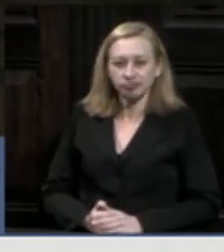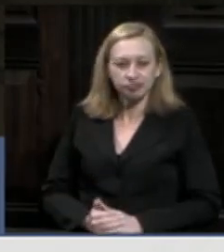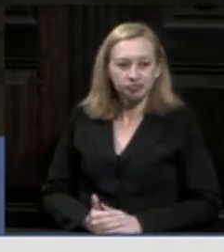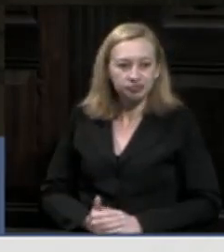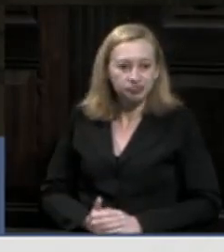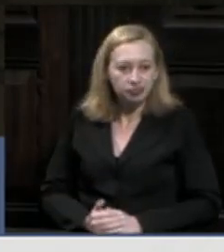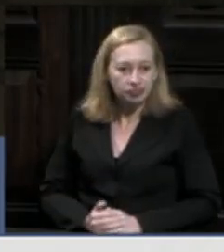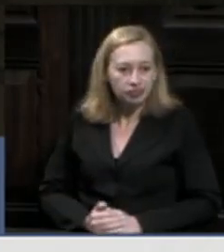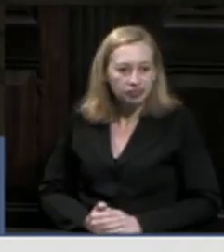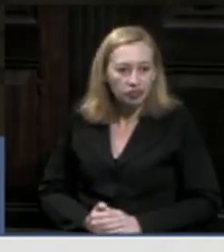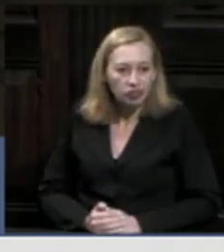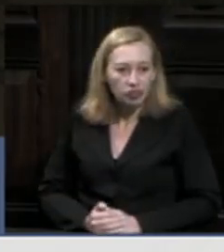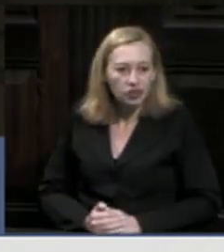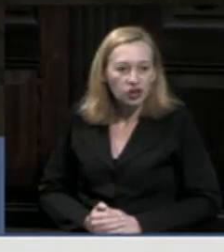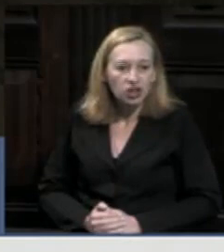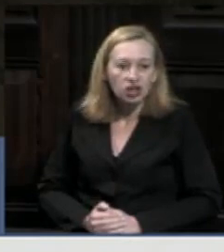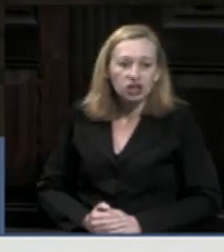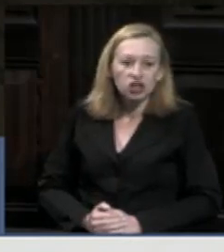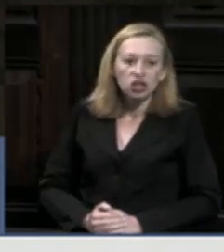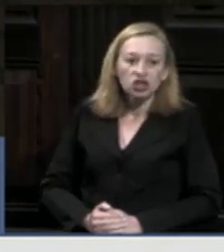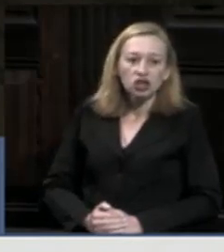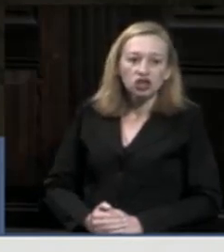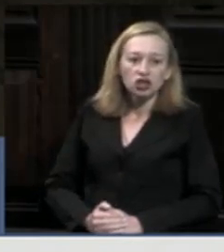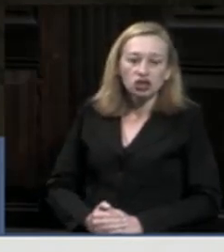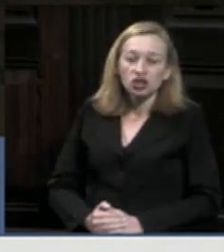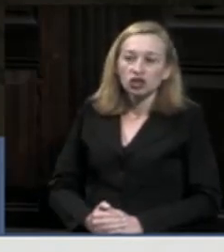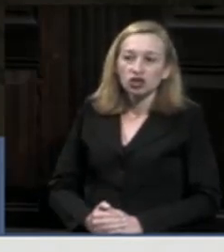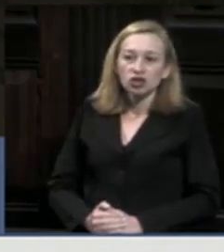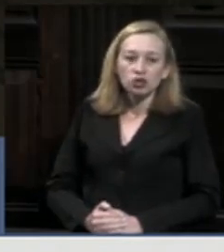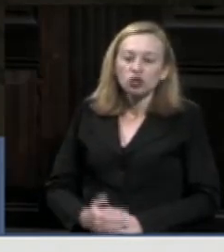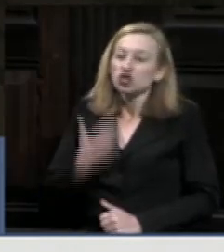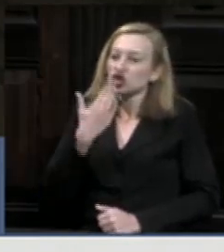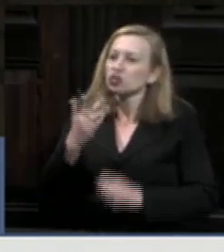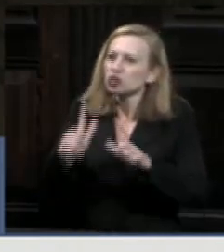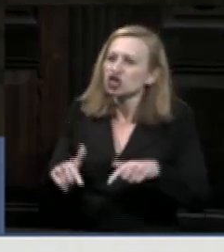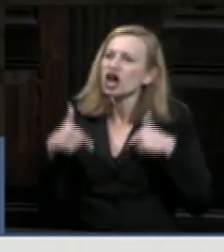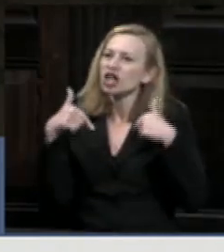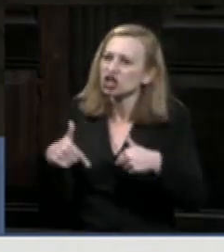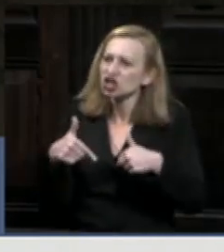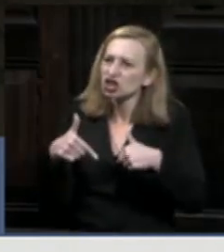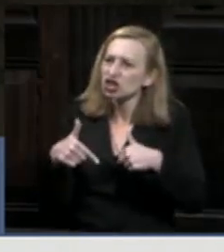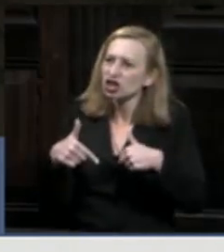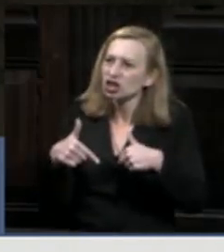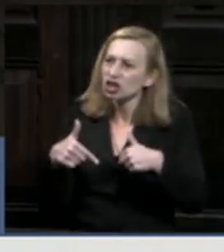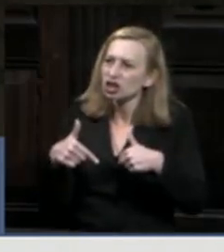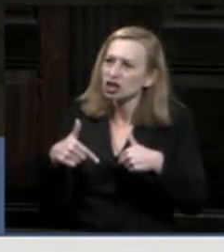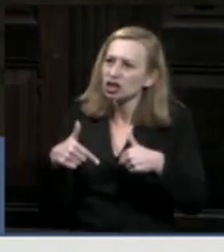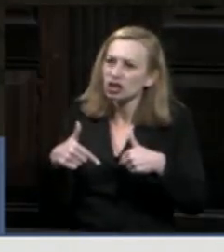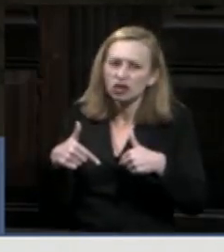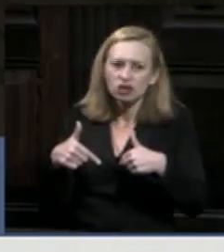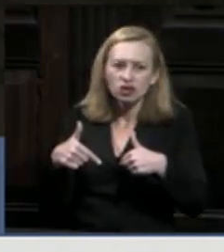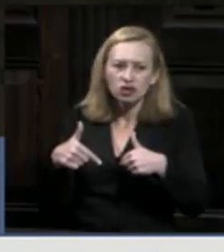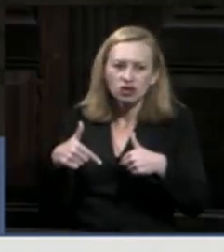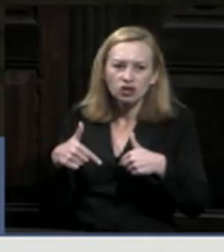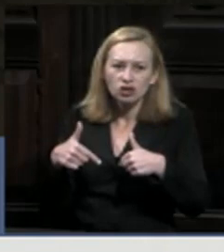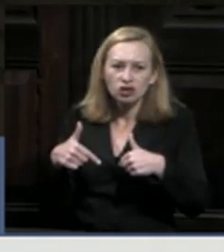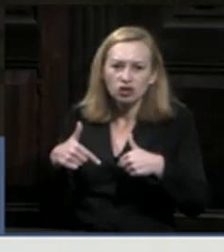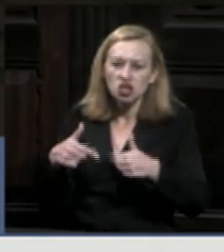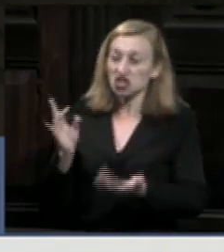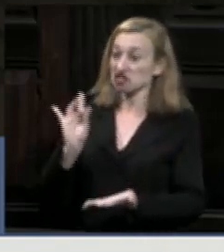é esse tipo de tratamento que se dá a esse sim os verdadeiros